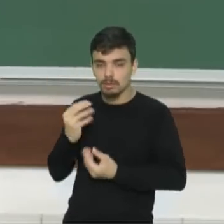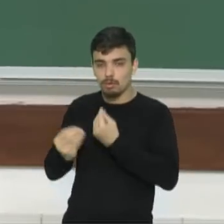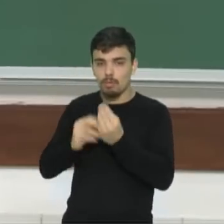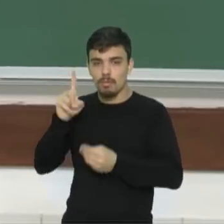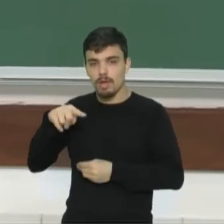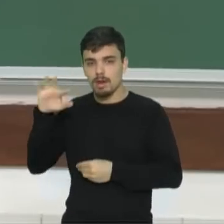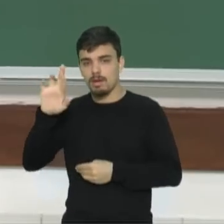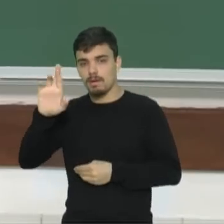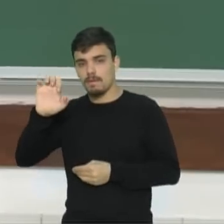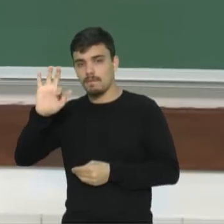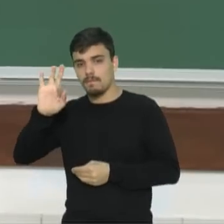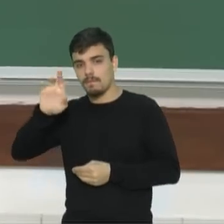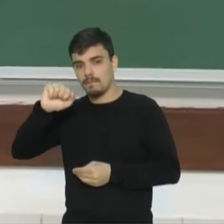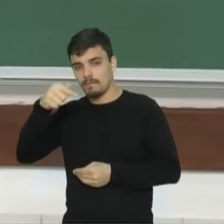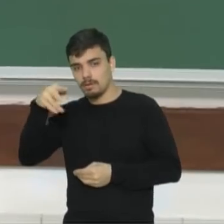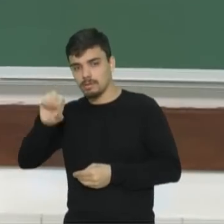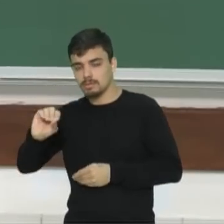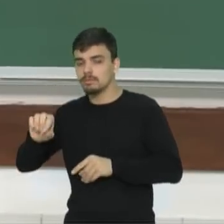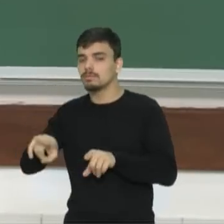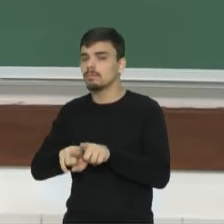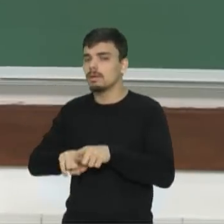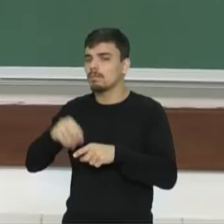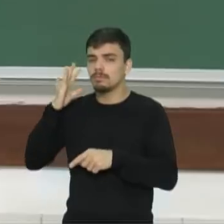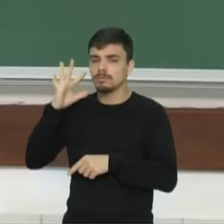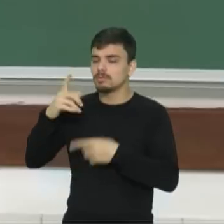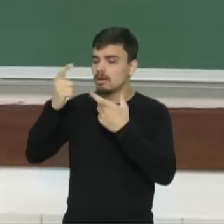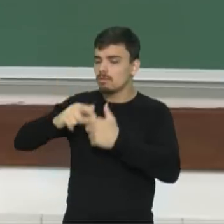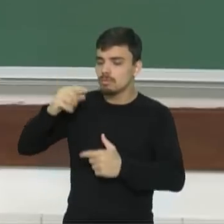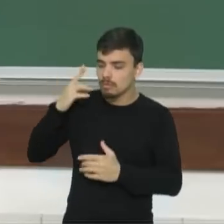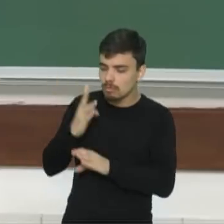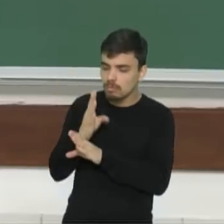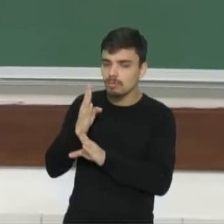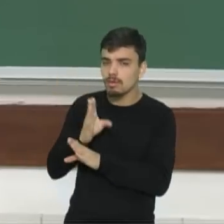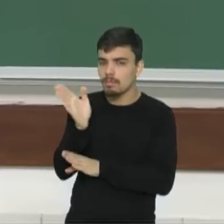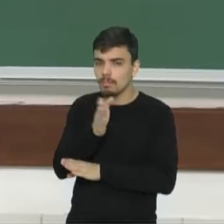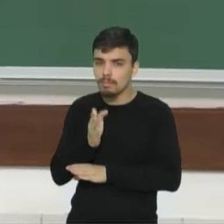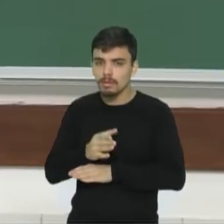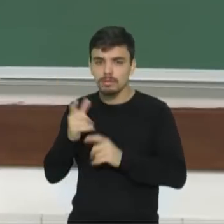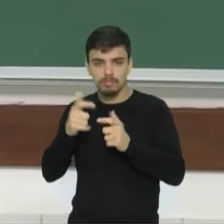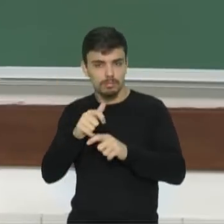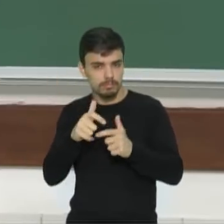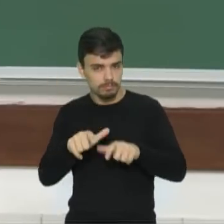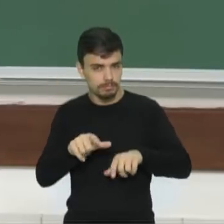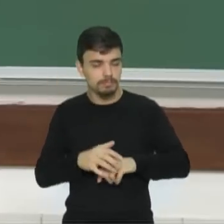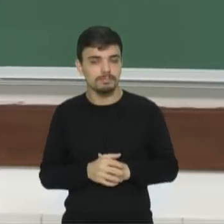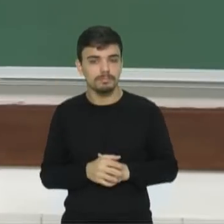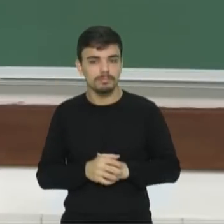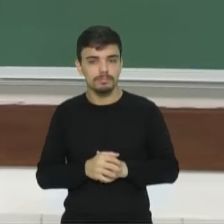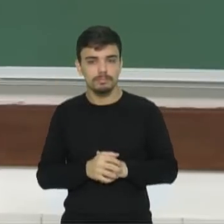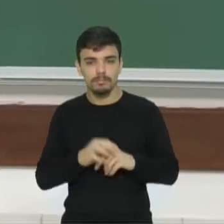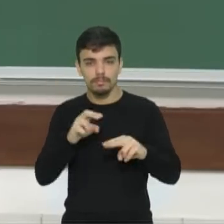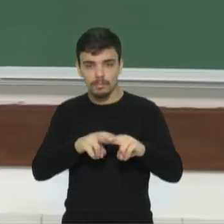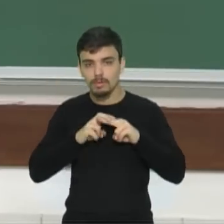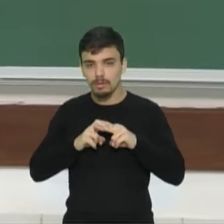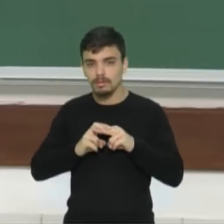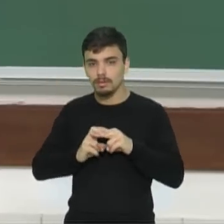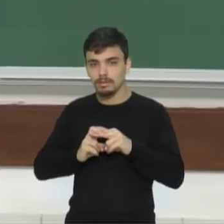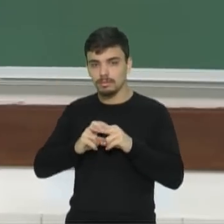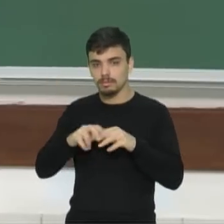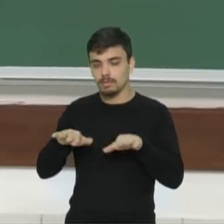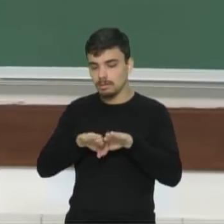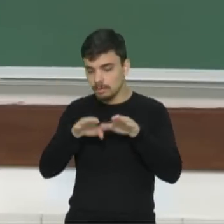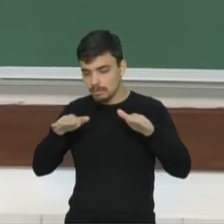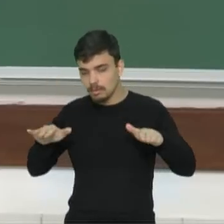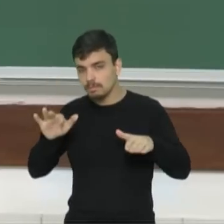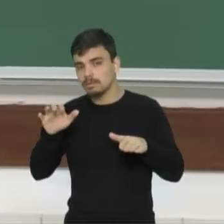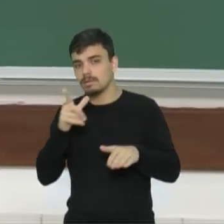Newton, e eles sabiam que aonde ele estava vendo o peixe, não é aonde o peixe está, porque devido à refração da água, aquela luz